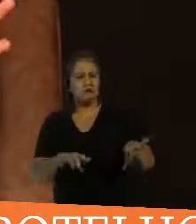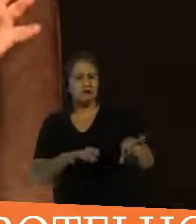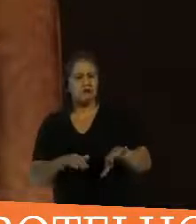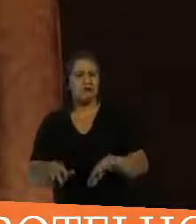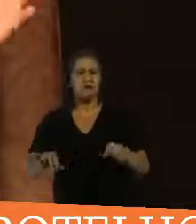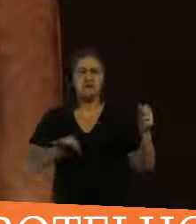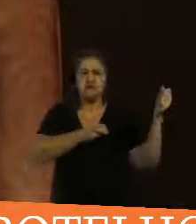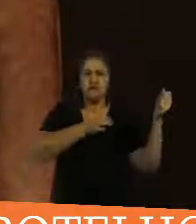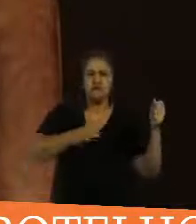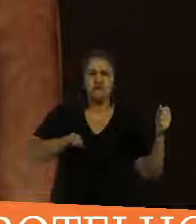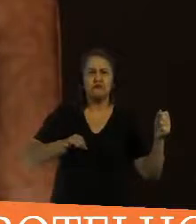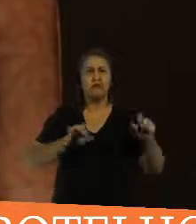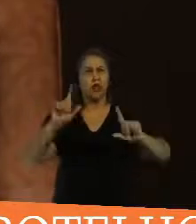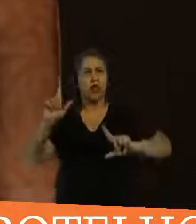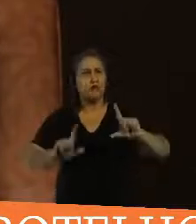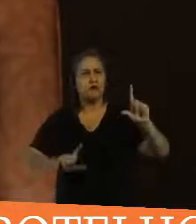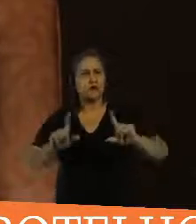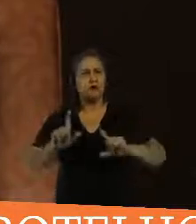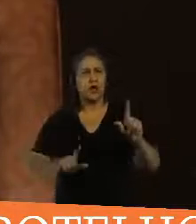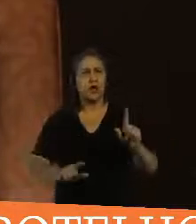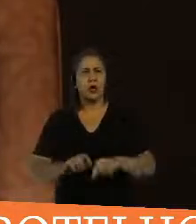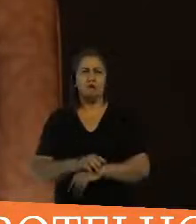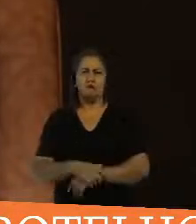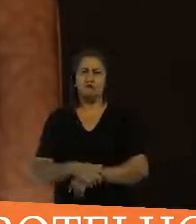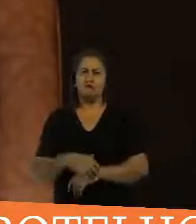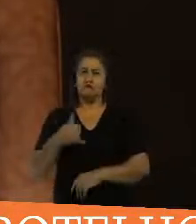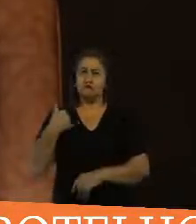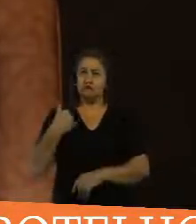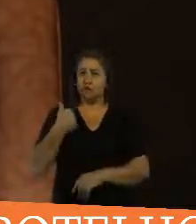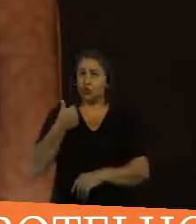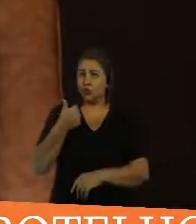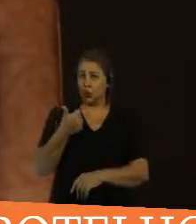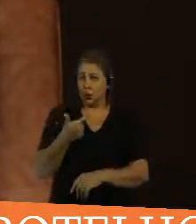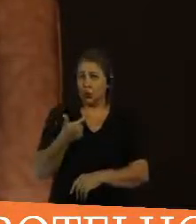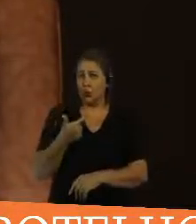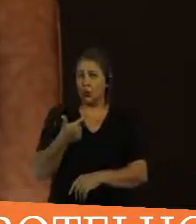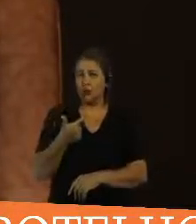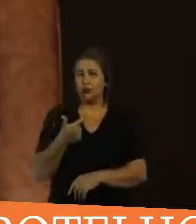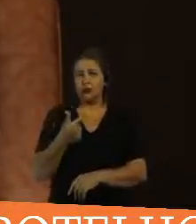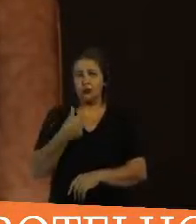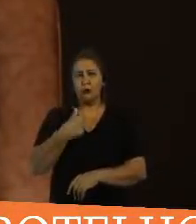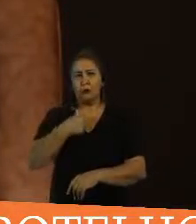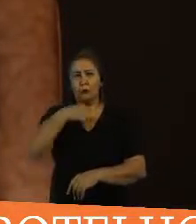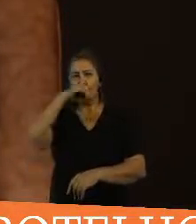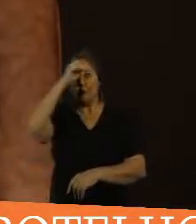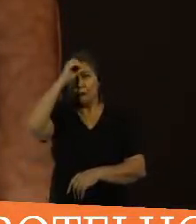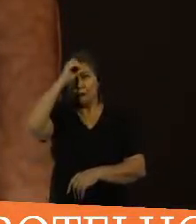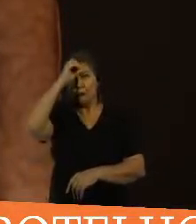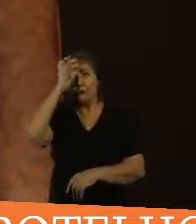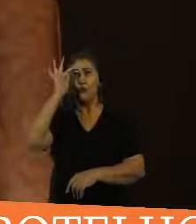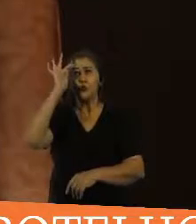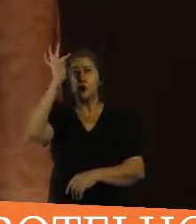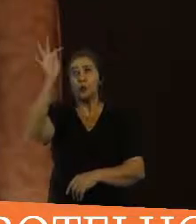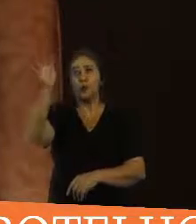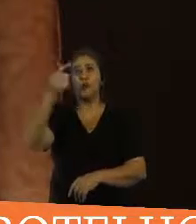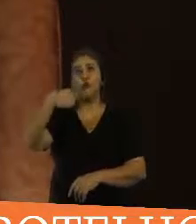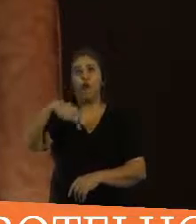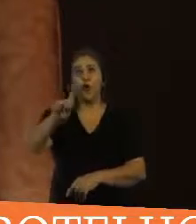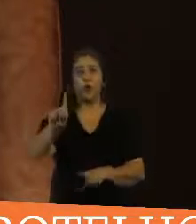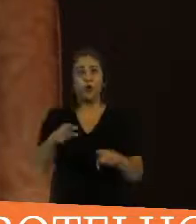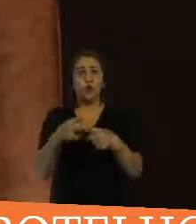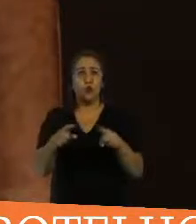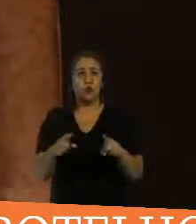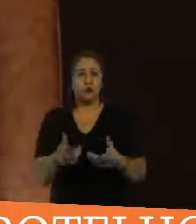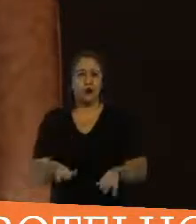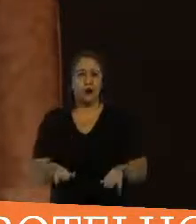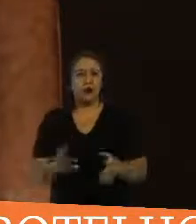na televisão, uma chamada para um concerto. Eu tinha 12 anos de idade, não sabia que eu ia ser musicista. Mas eu achei tão